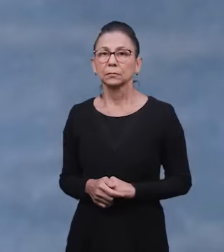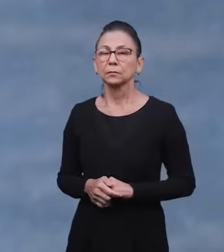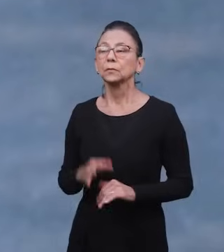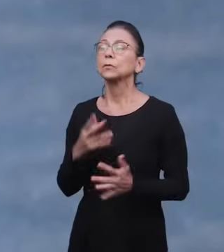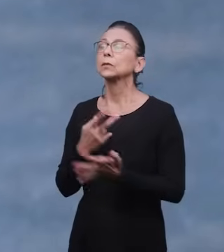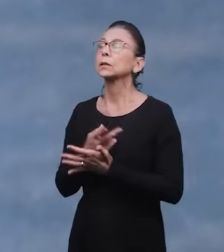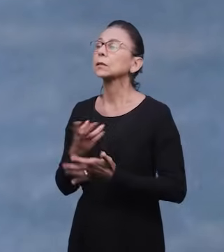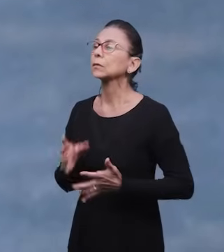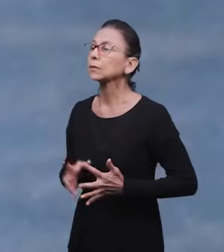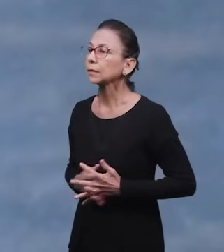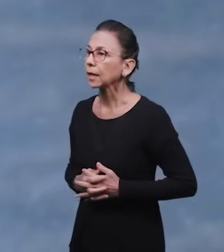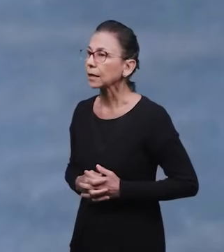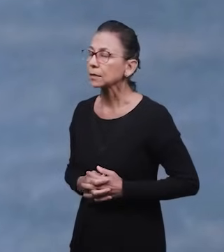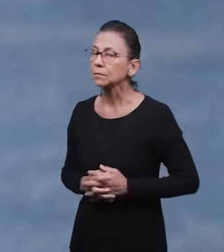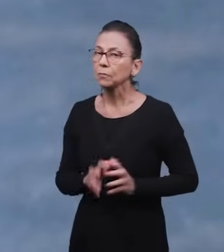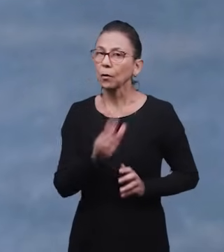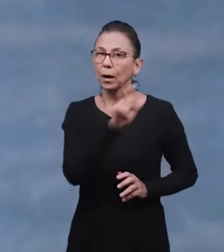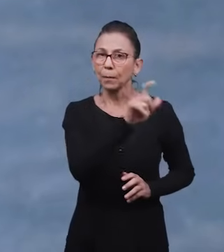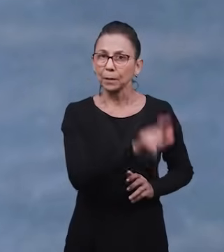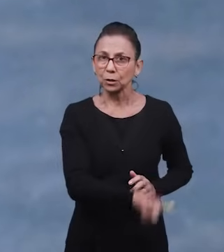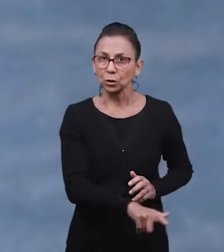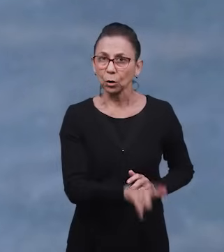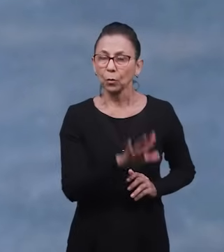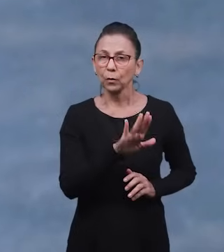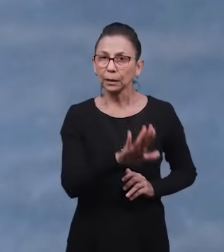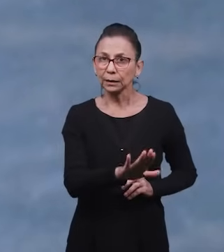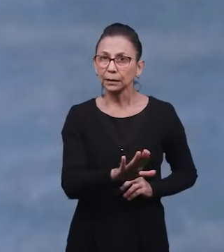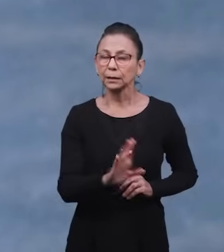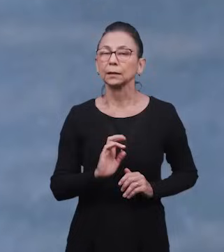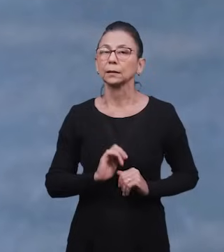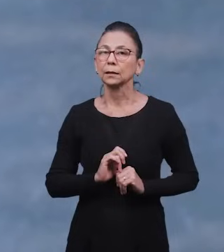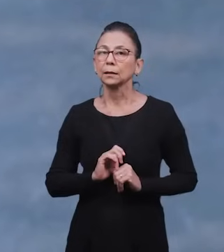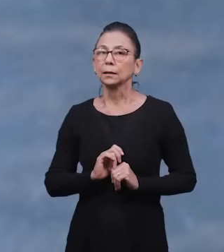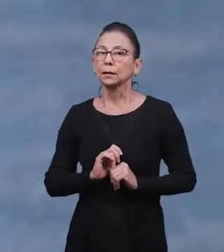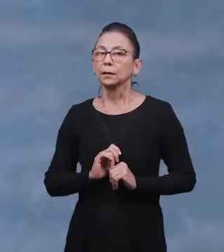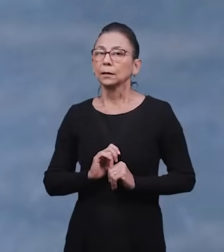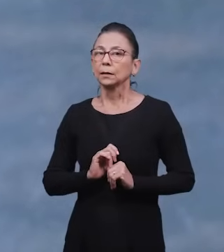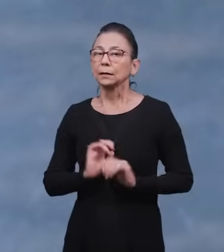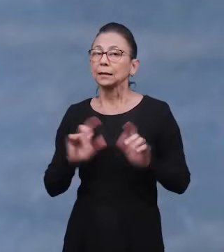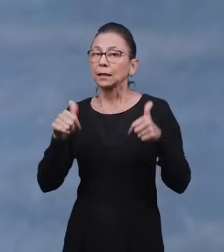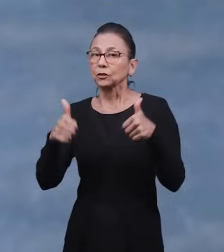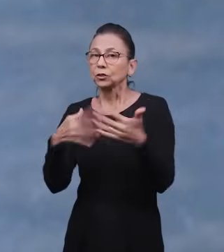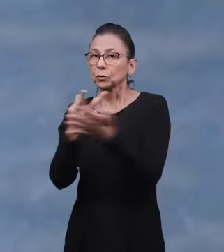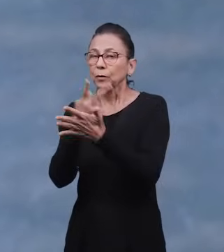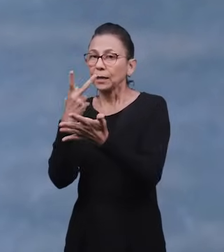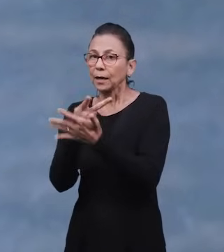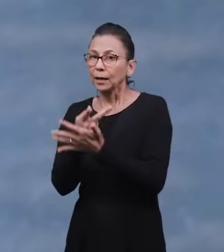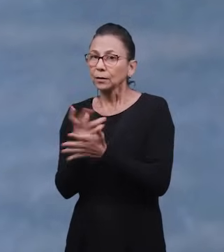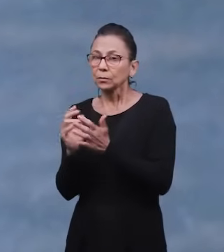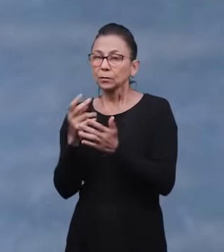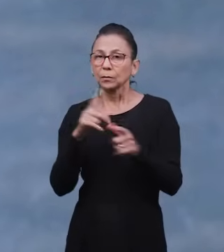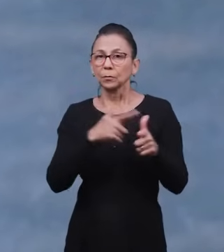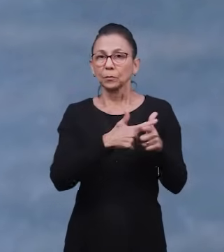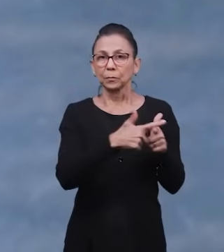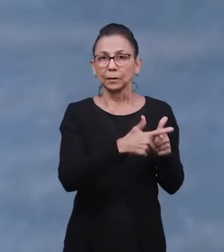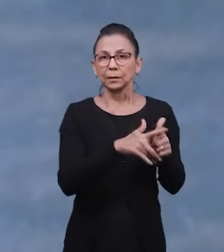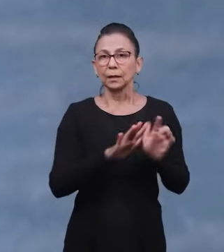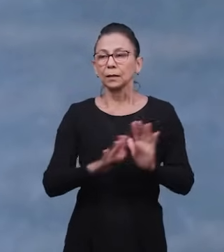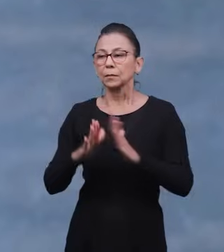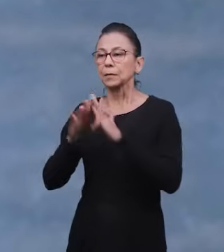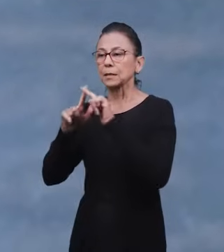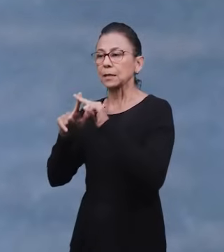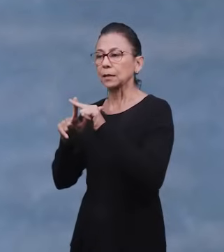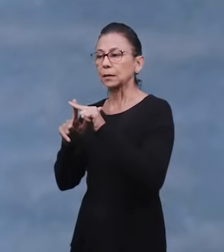fica naquele que provocou. E a igreja é do Senhor. Eu sempre digo, a obra, ela tem dono. Quem que é o dono da obra? É o Espírito